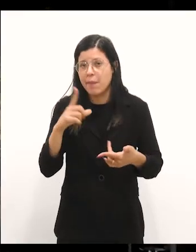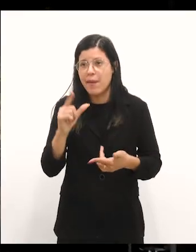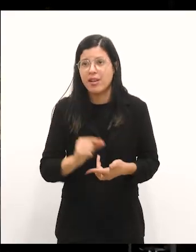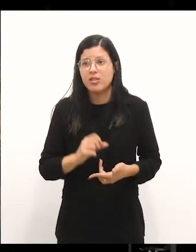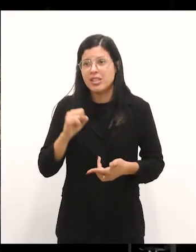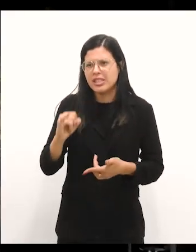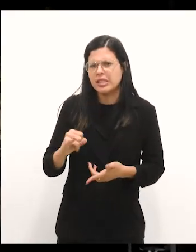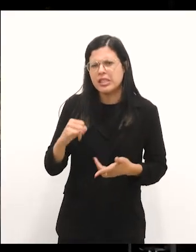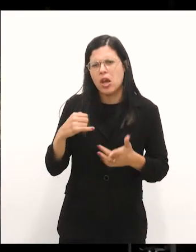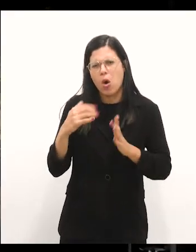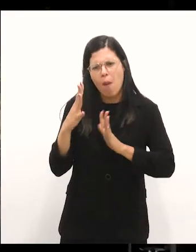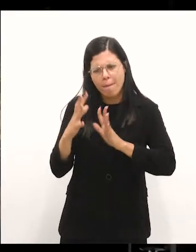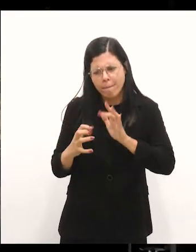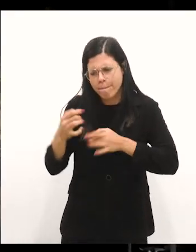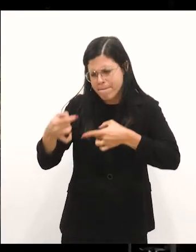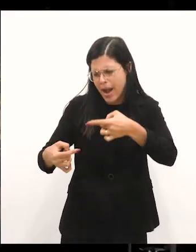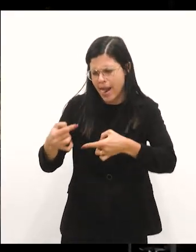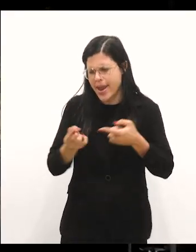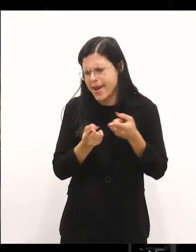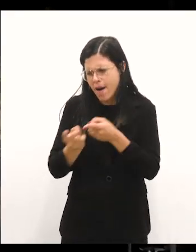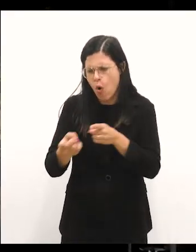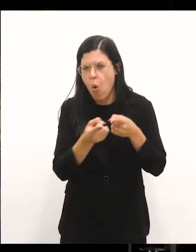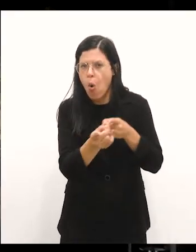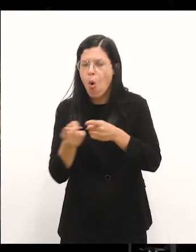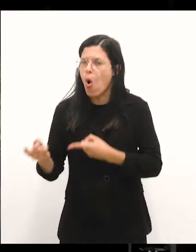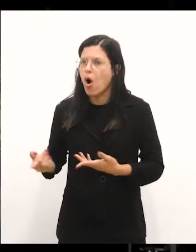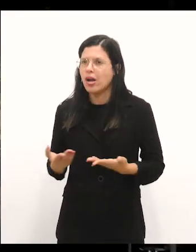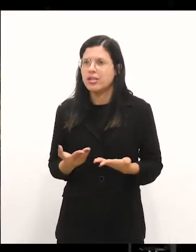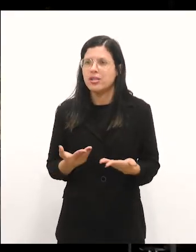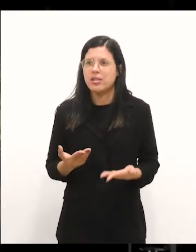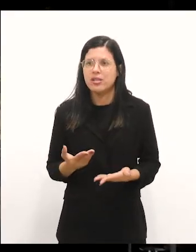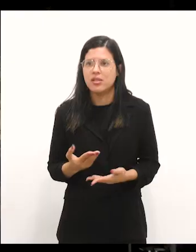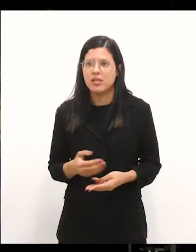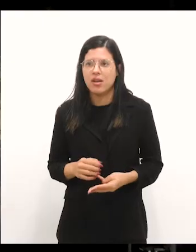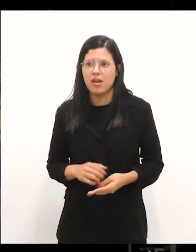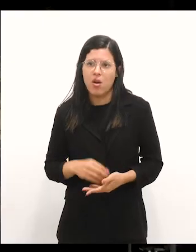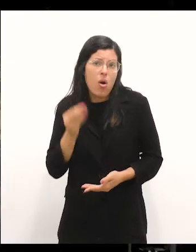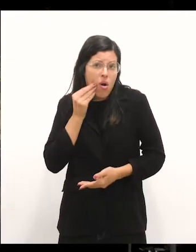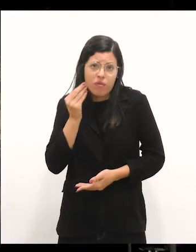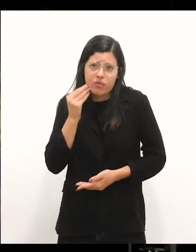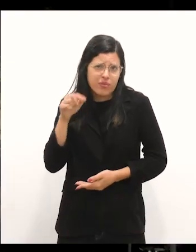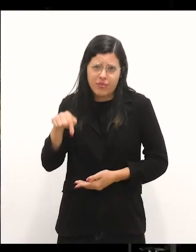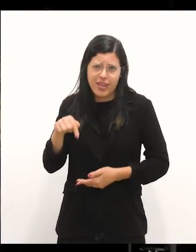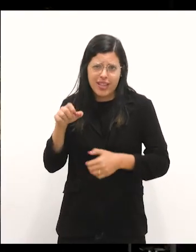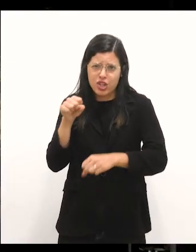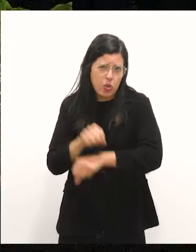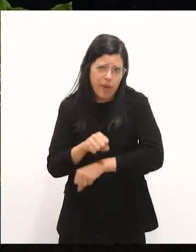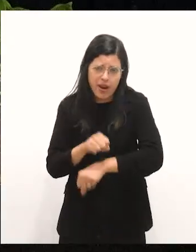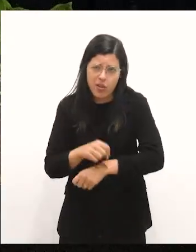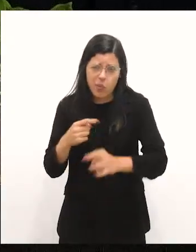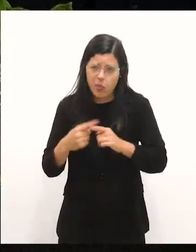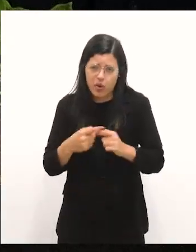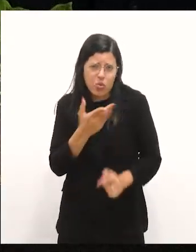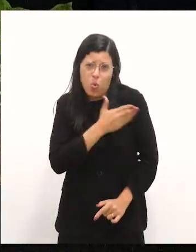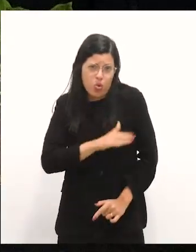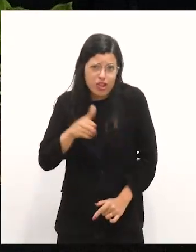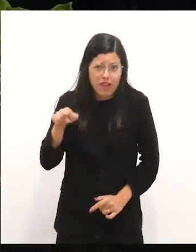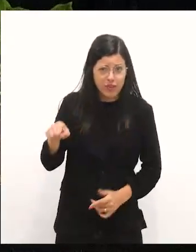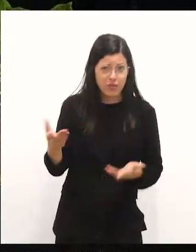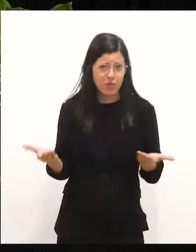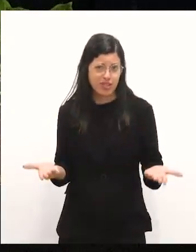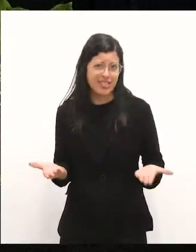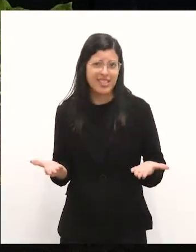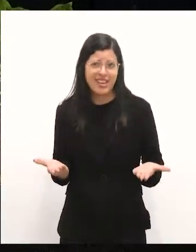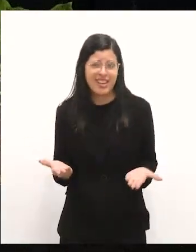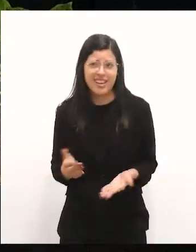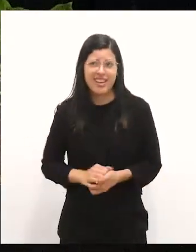assim, se eu fiz inimizade, se eu não me dava com ciclano, com beltrano, obviamente que ele não vai estar te esperando lá. Porque ele não gostava de você, também